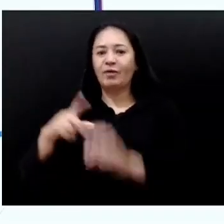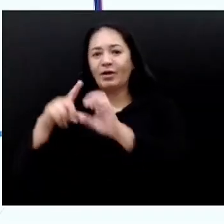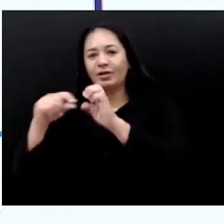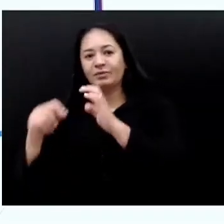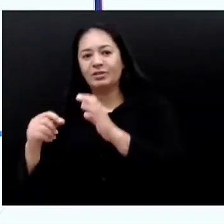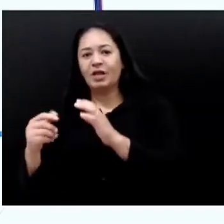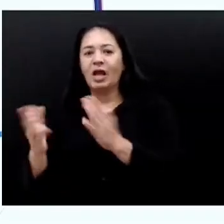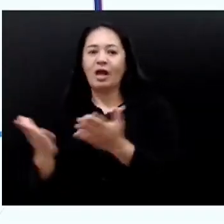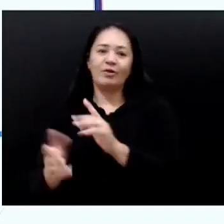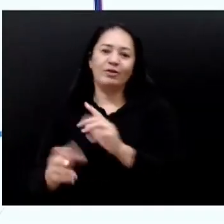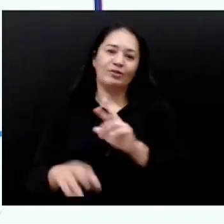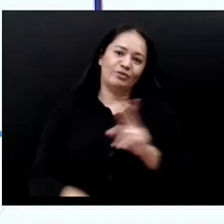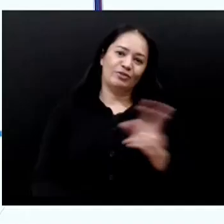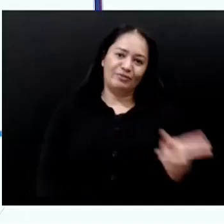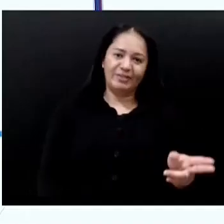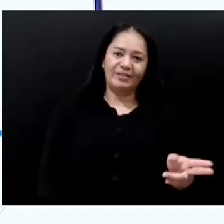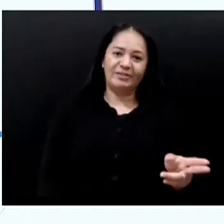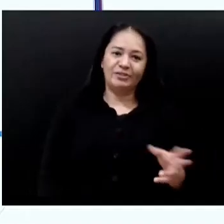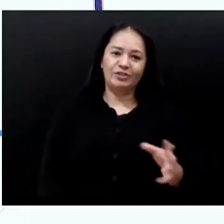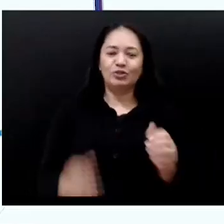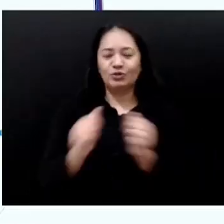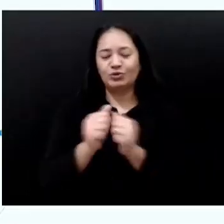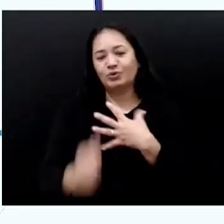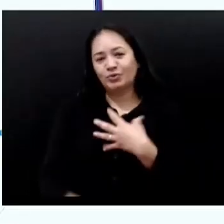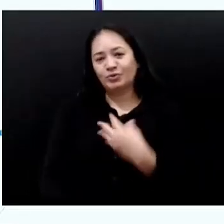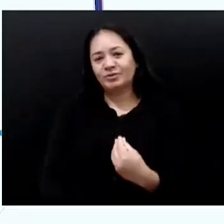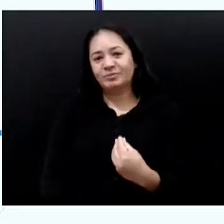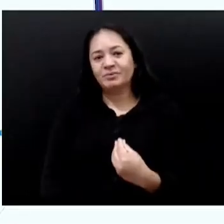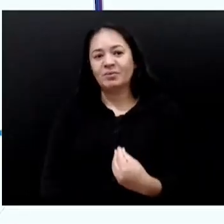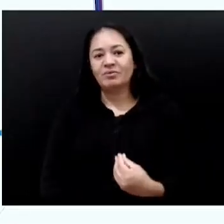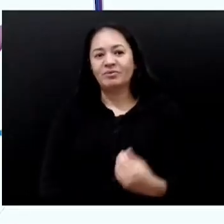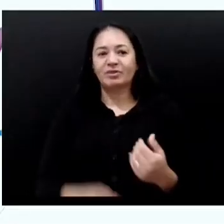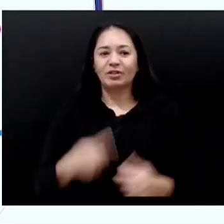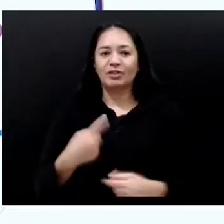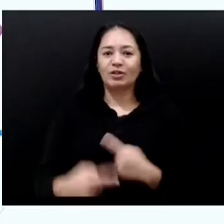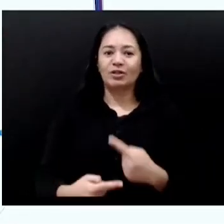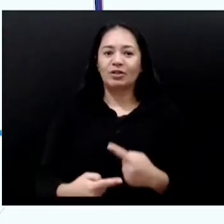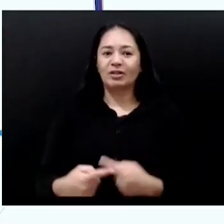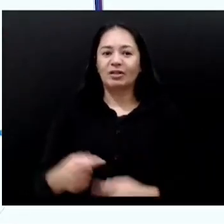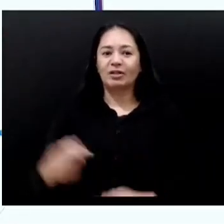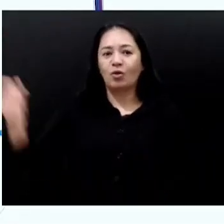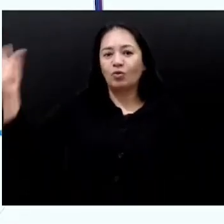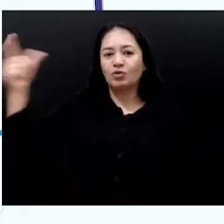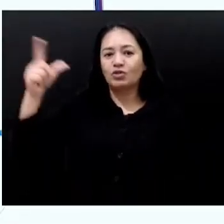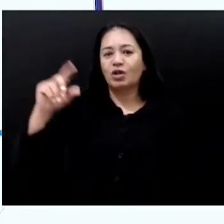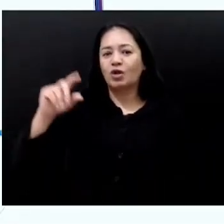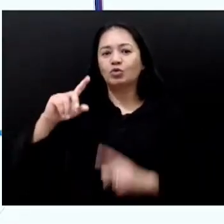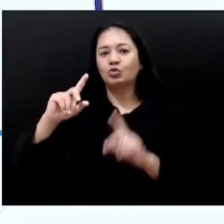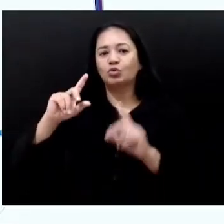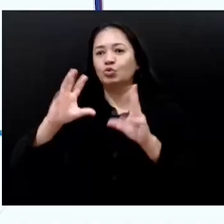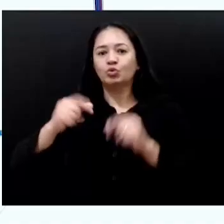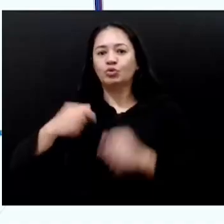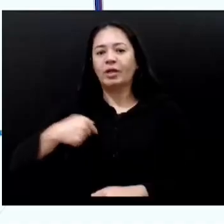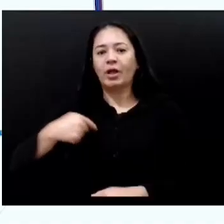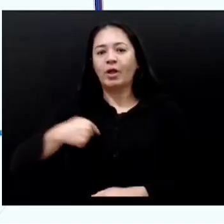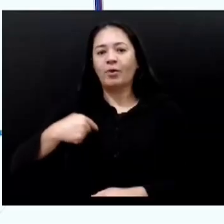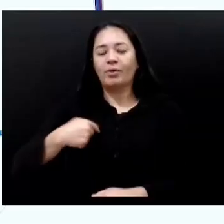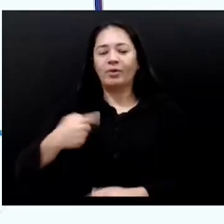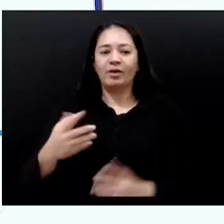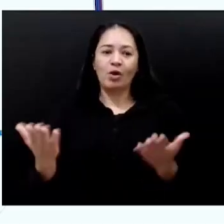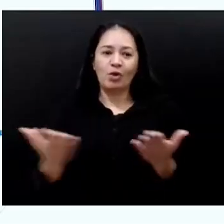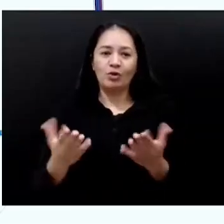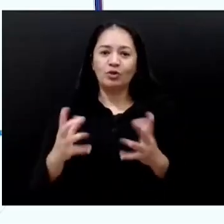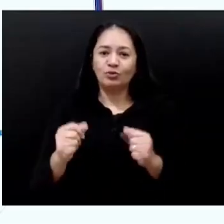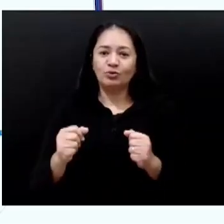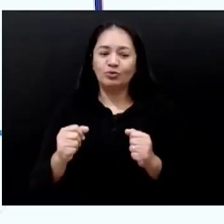depois, né? A gente brinca que antes o sol era o Arthur, tudo girava em torno do Arthur. Hoje tudo gira em torno deles. Então tudo